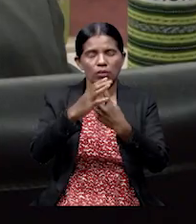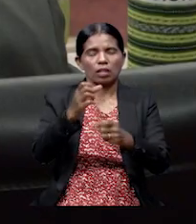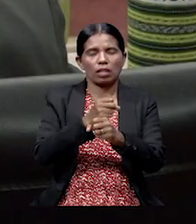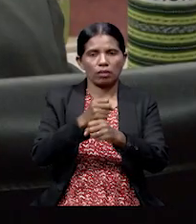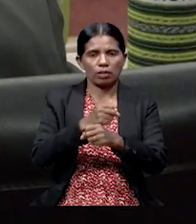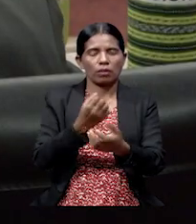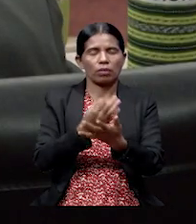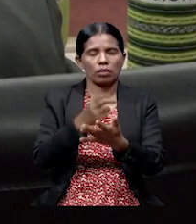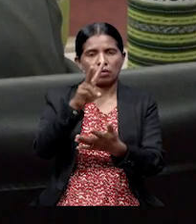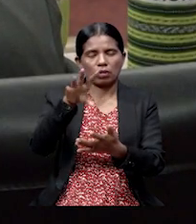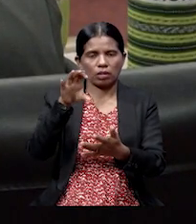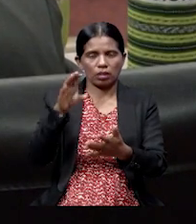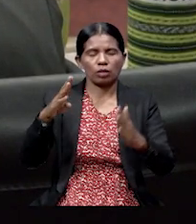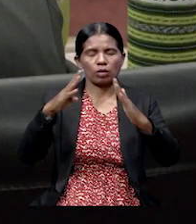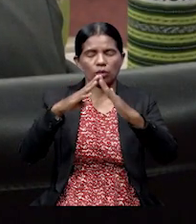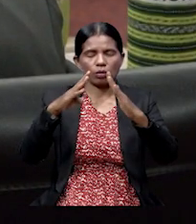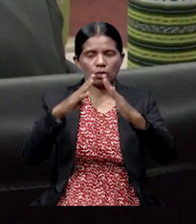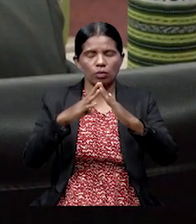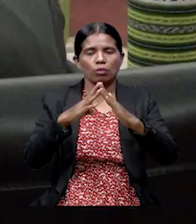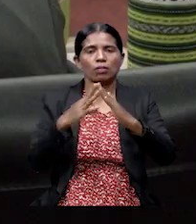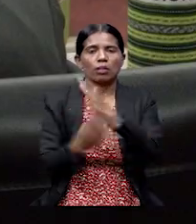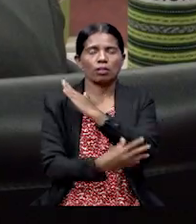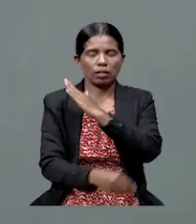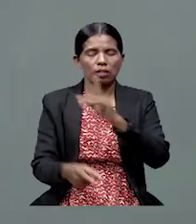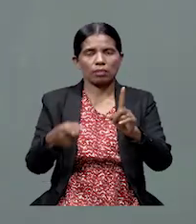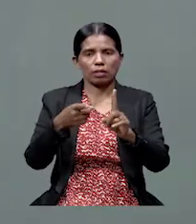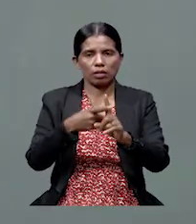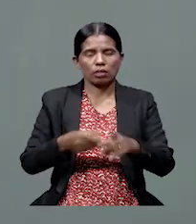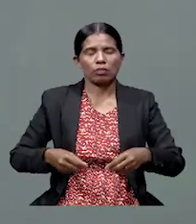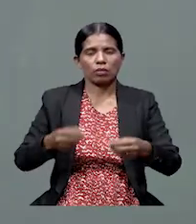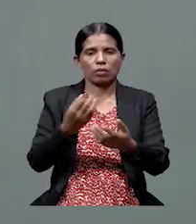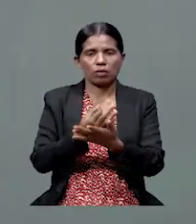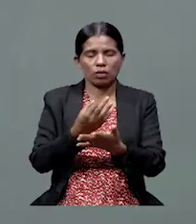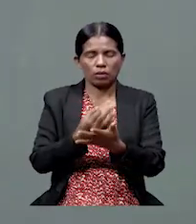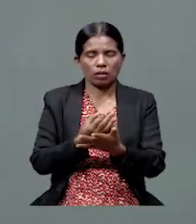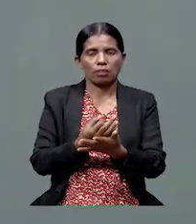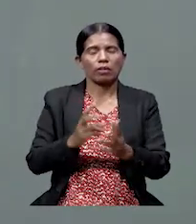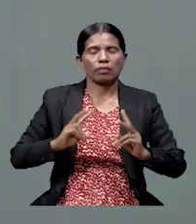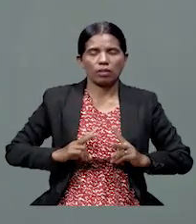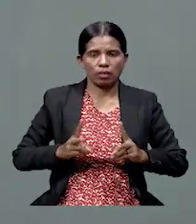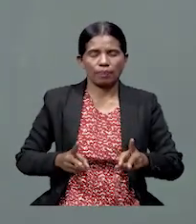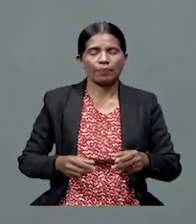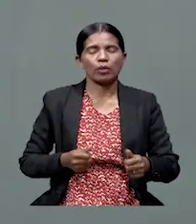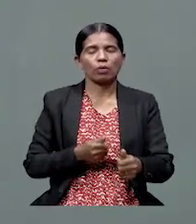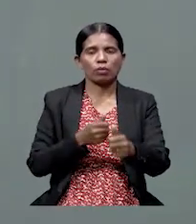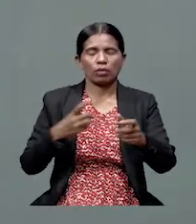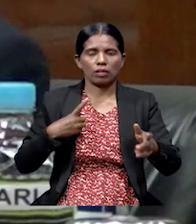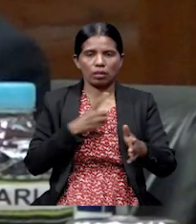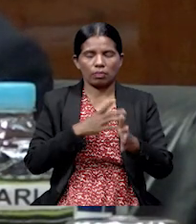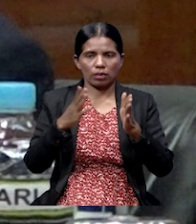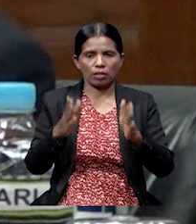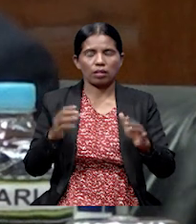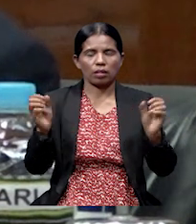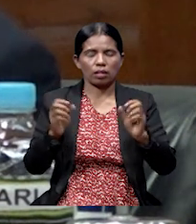atosrua. Umak bit like mais, recriação fundo ba veteranos. Tuir deputada oposição, né? Programa Hirakne la